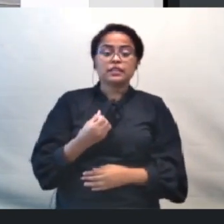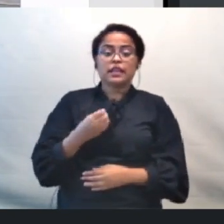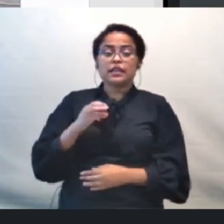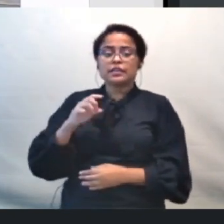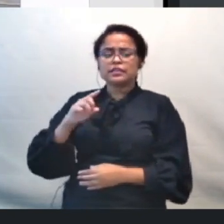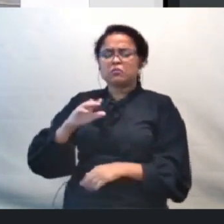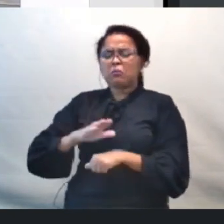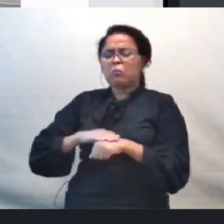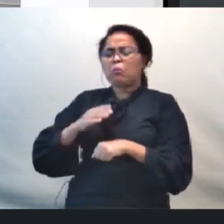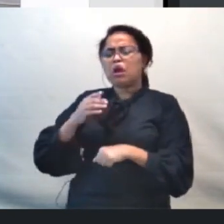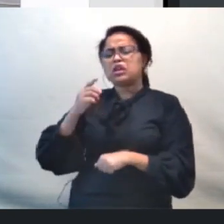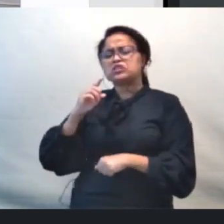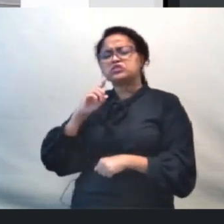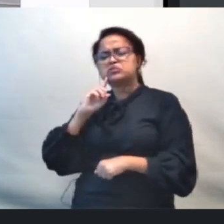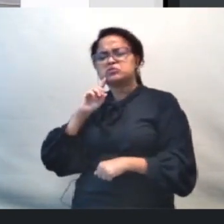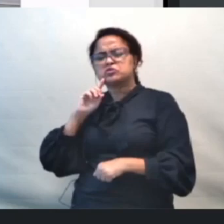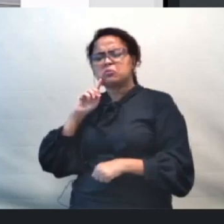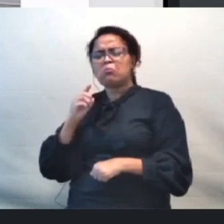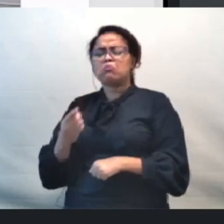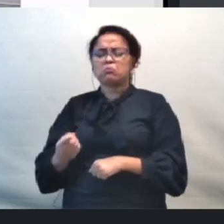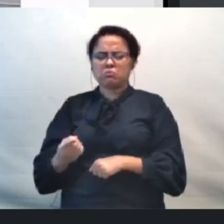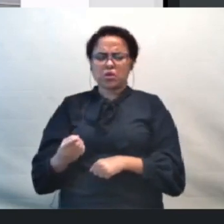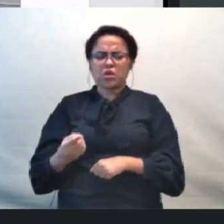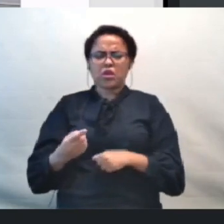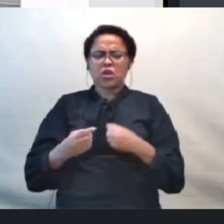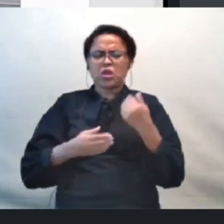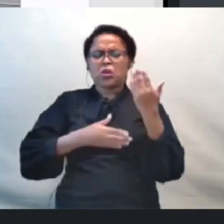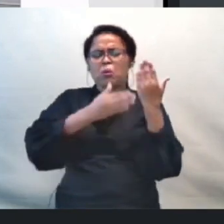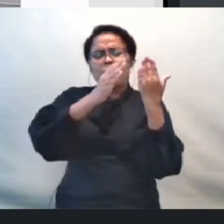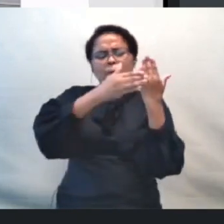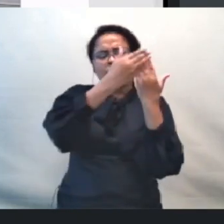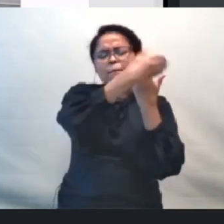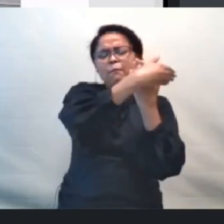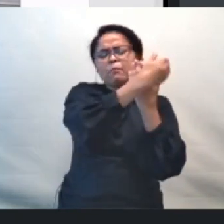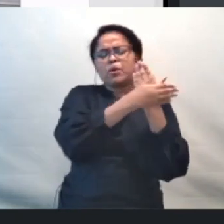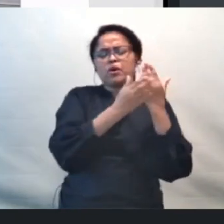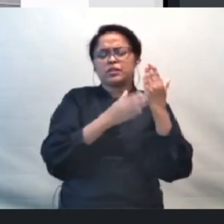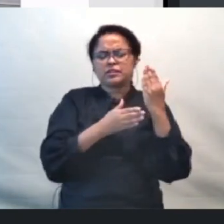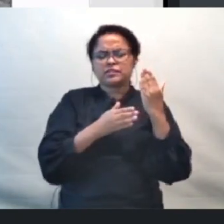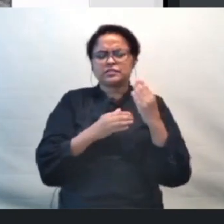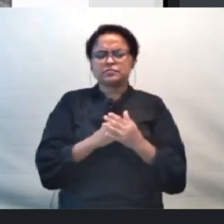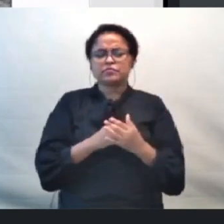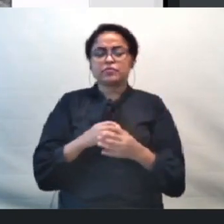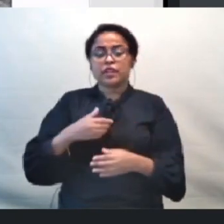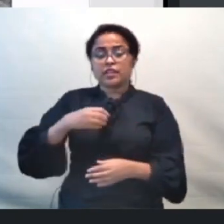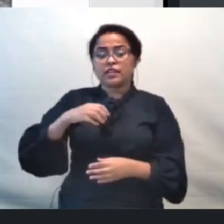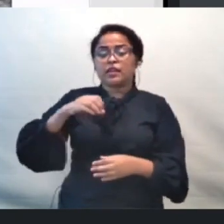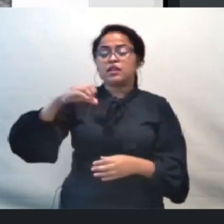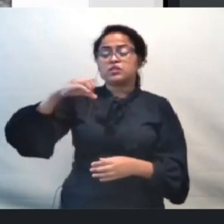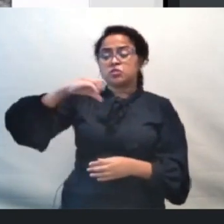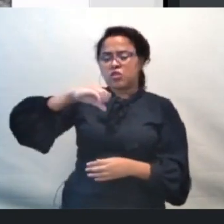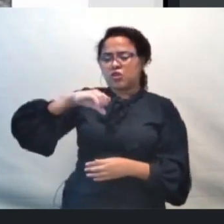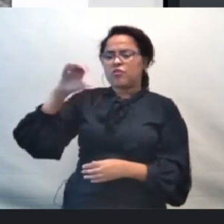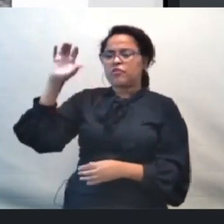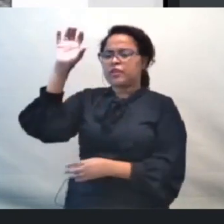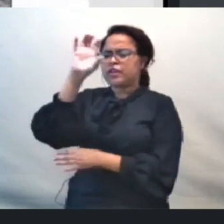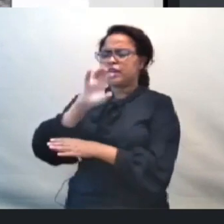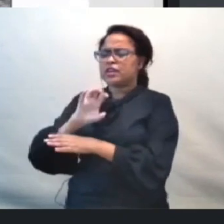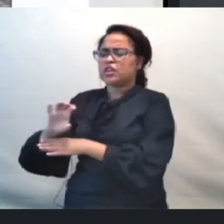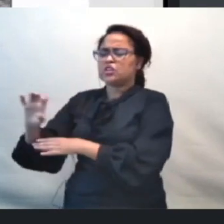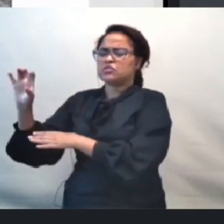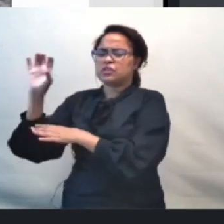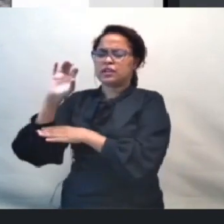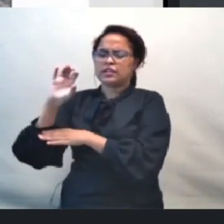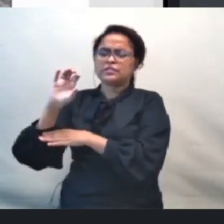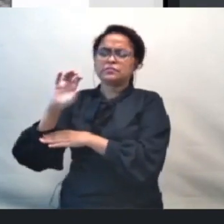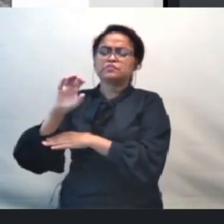destoca. Seria engloba todas as regionais. na sequência aqui as